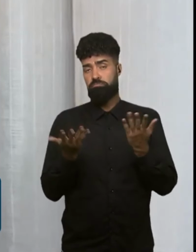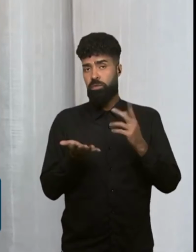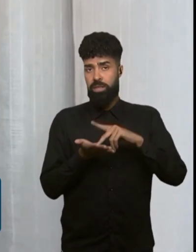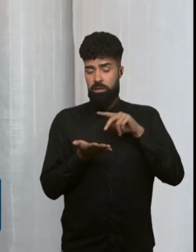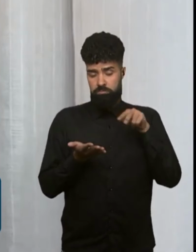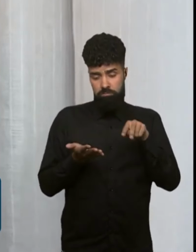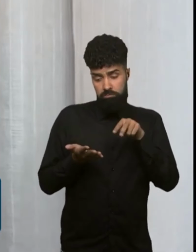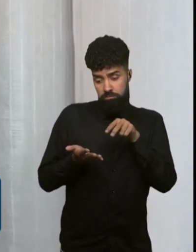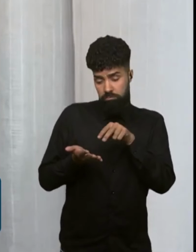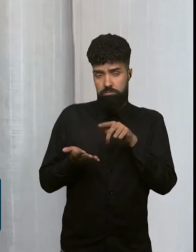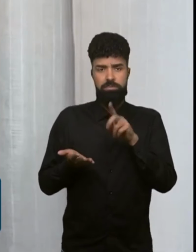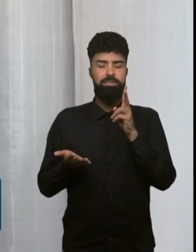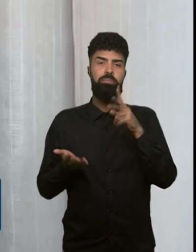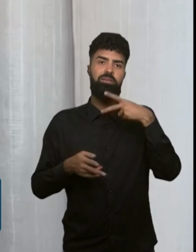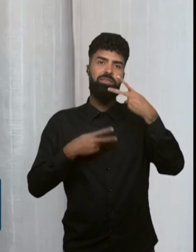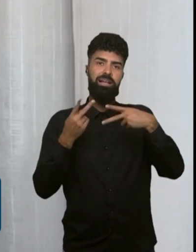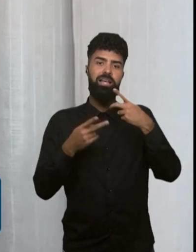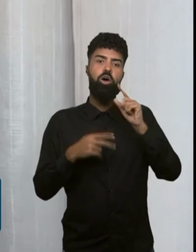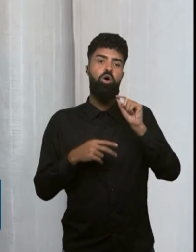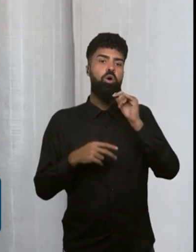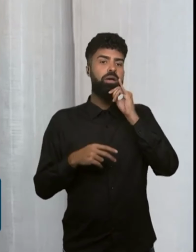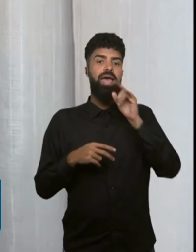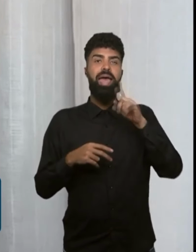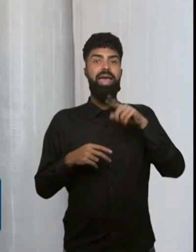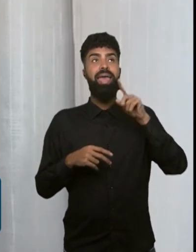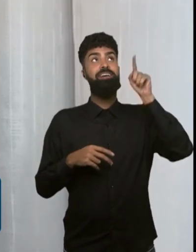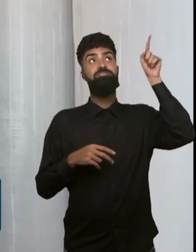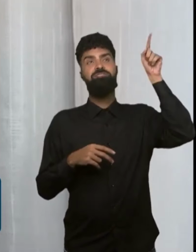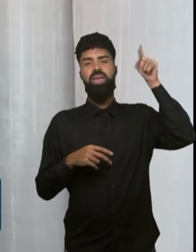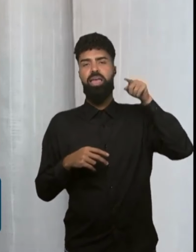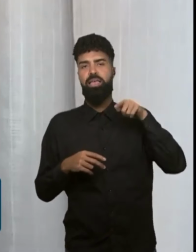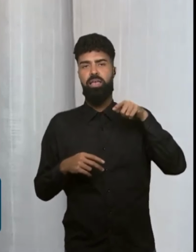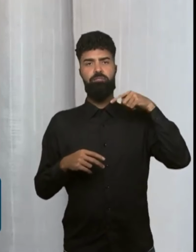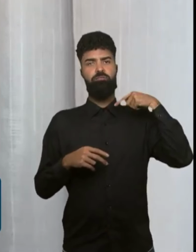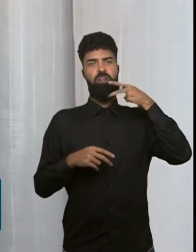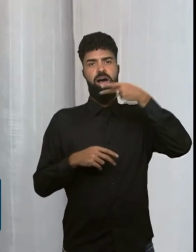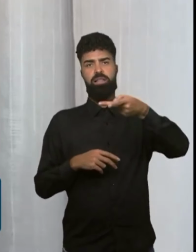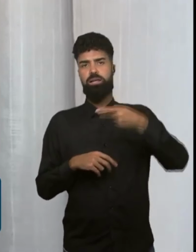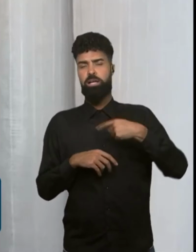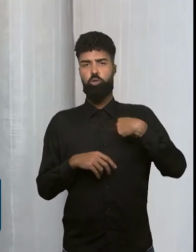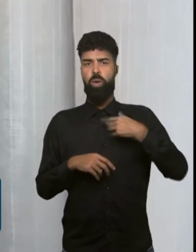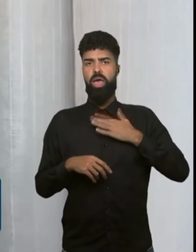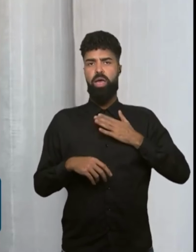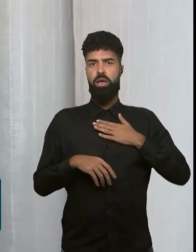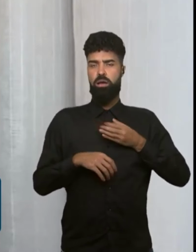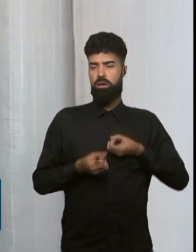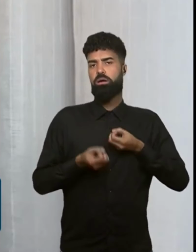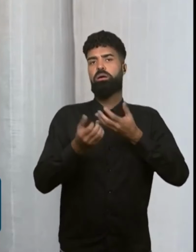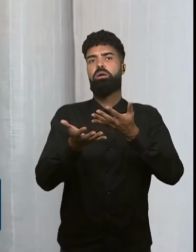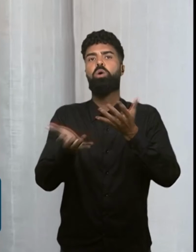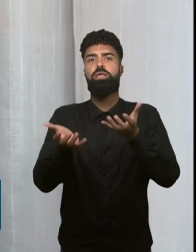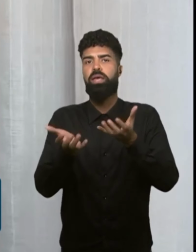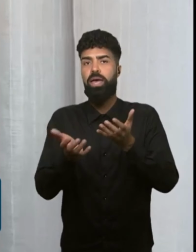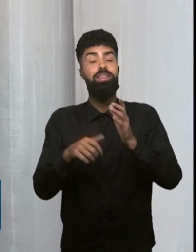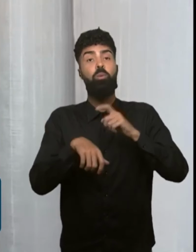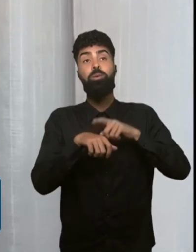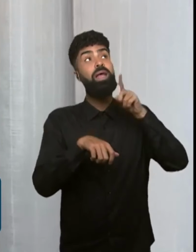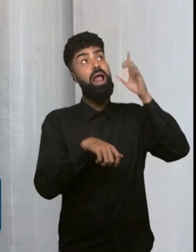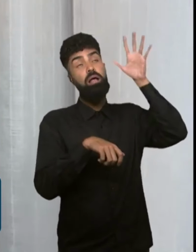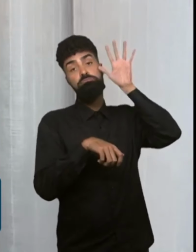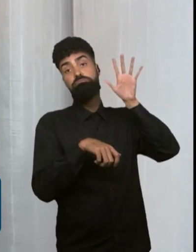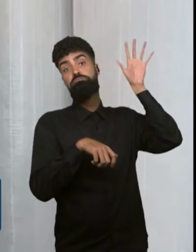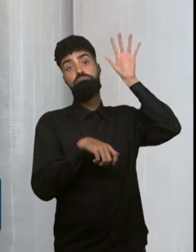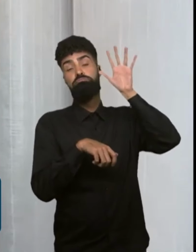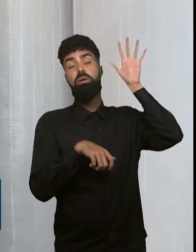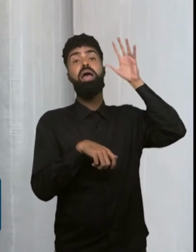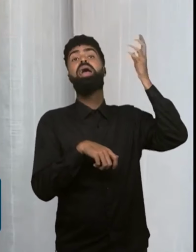previsão, a gente sempre diz que o telefone, ele toca de lá para cá. A espiritualidade não é na hora que a gente quer, e sim na hora que os